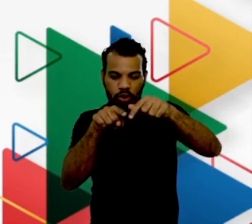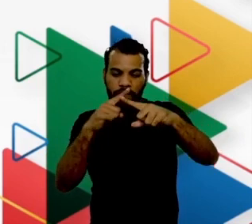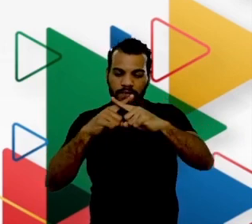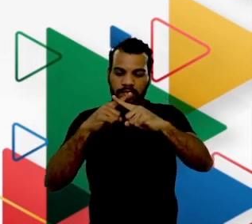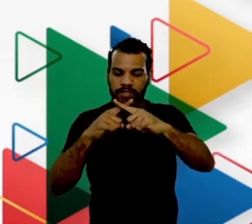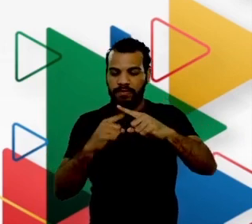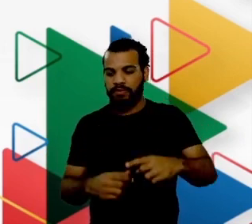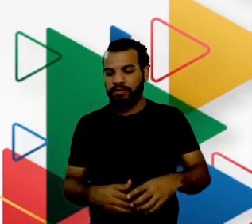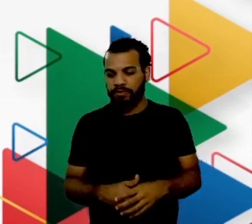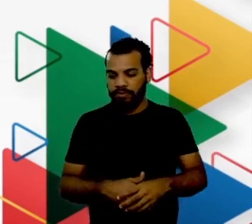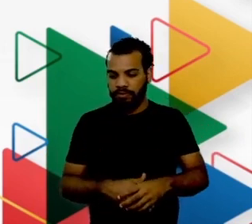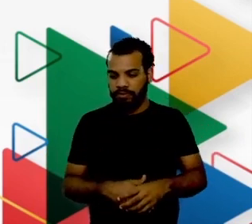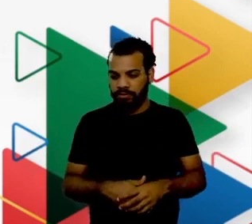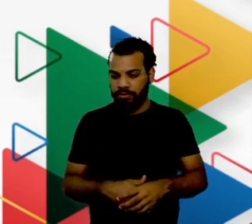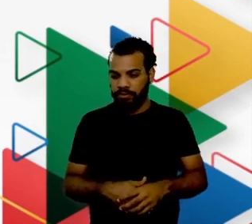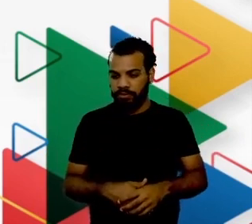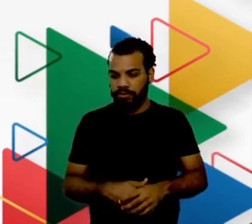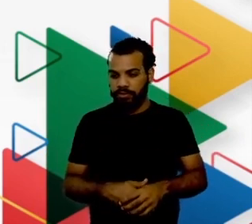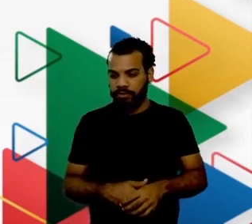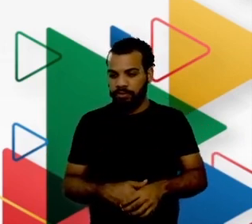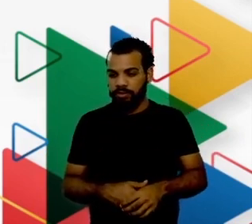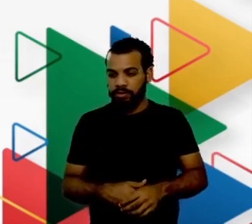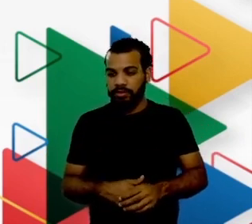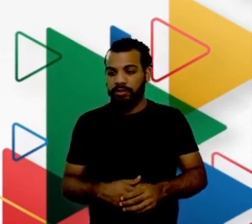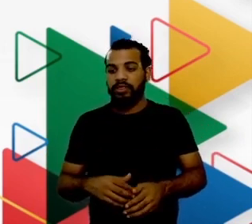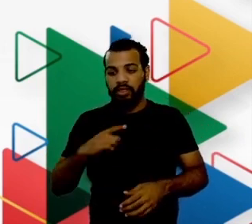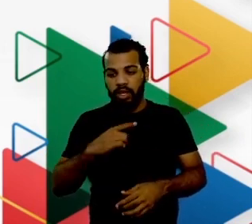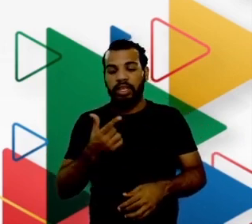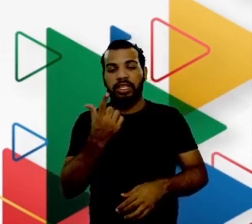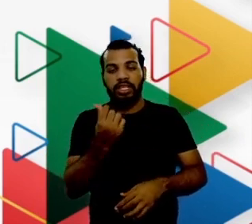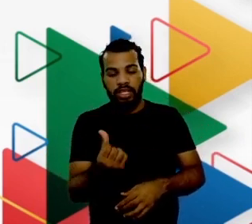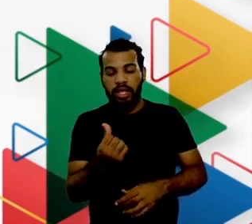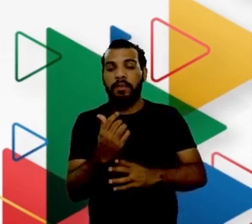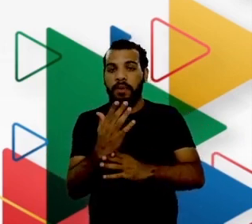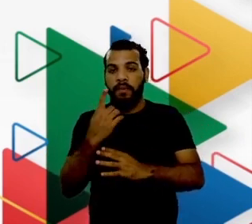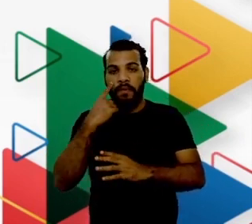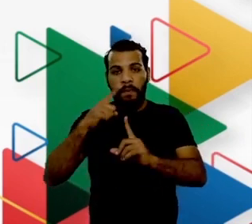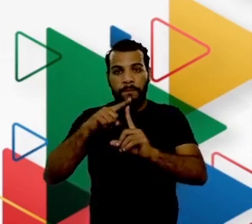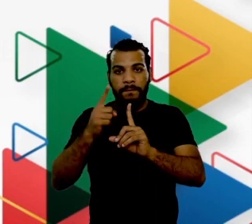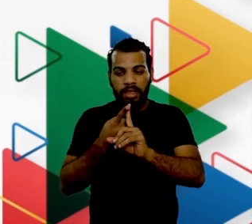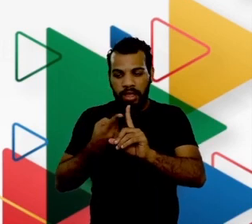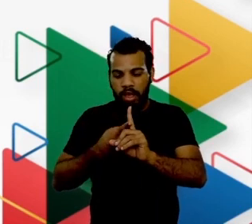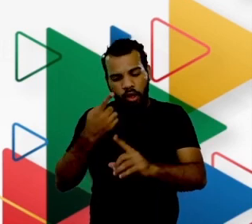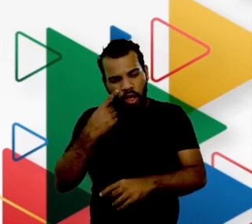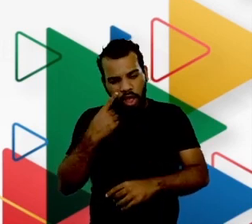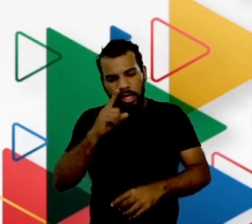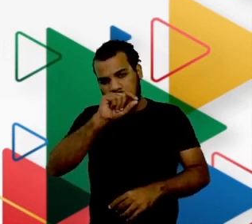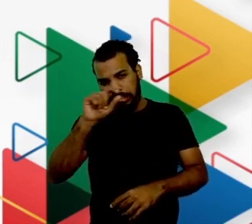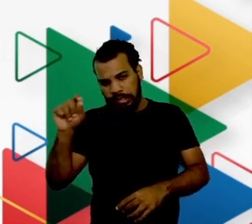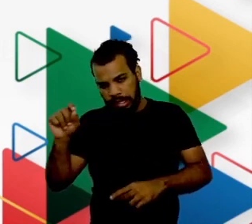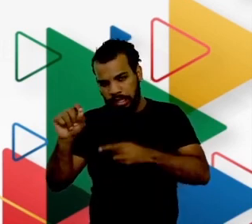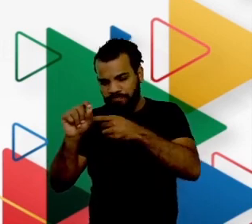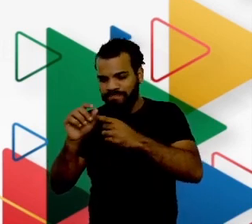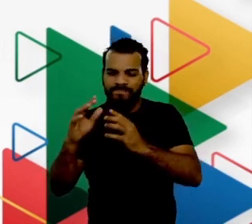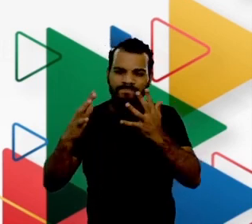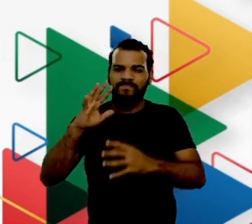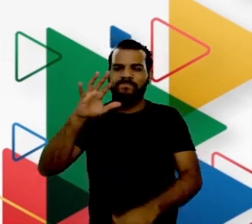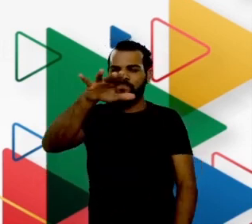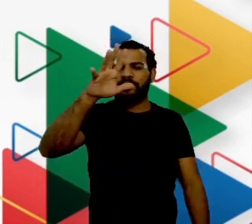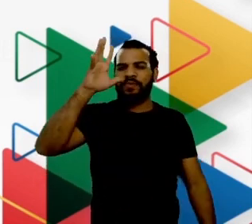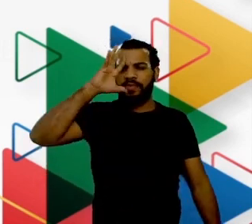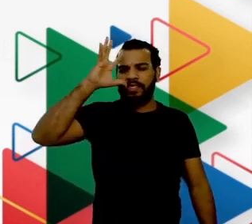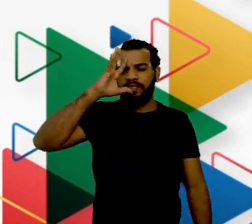o Δθ é igual a 10. Agora vamos fazer o seguinte, meu povo. No lugar de 100, tu vai imaginar